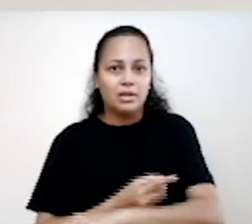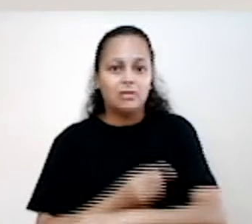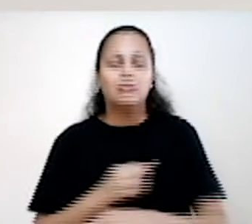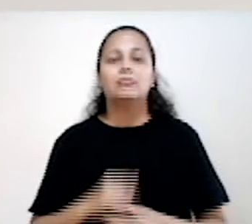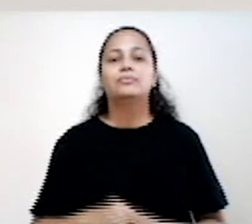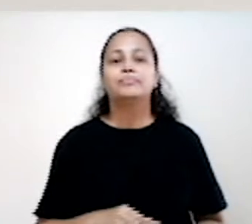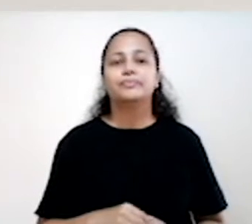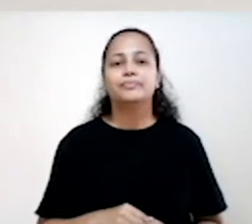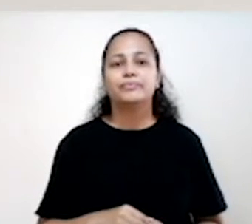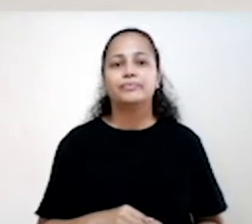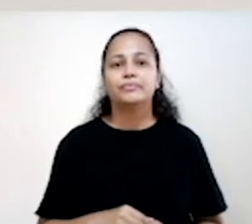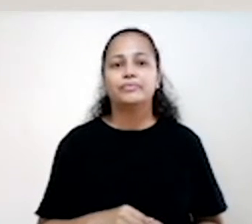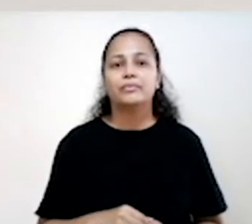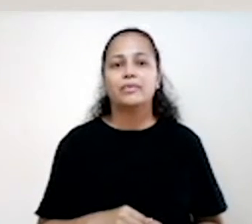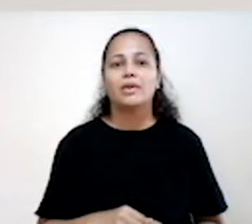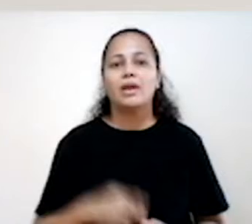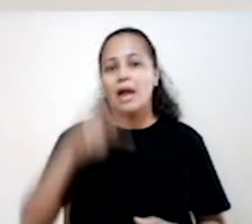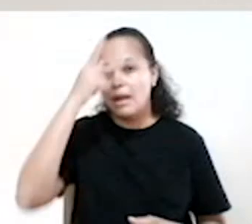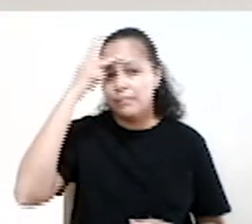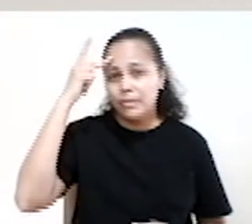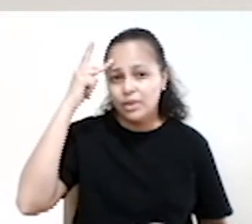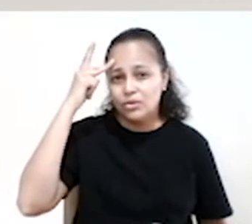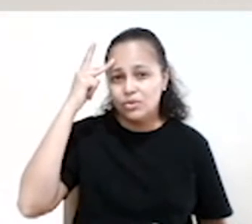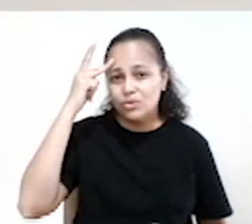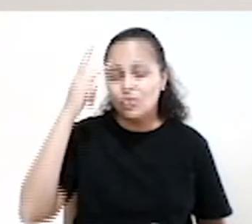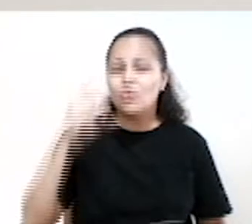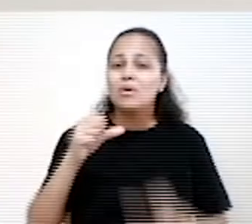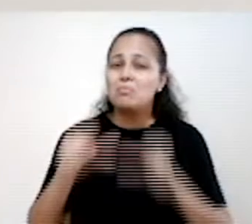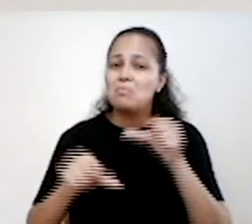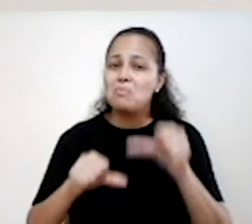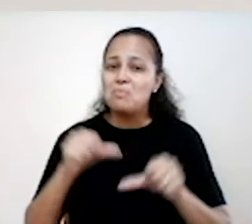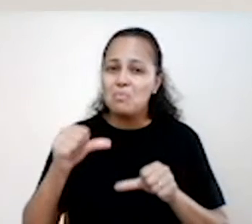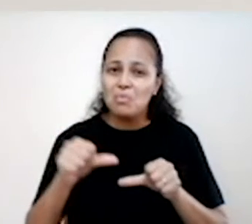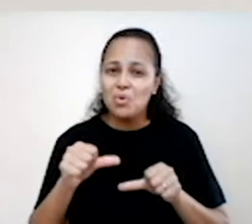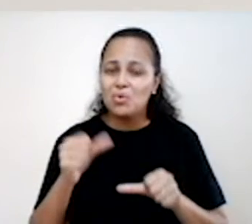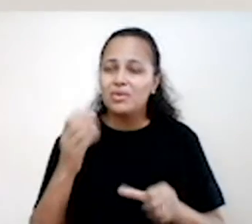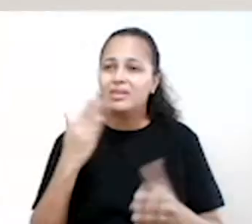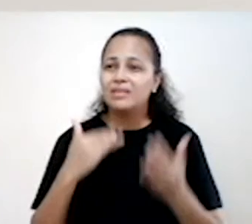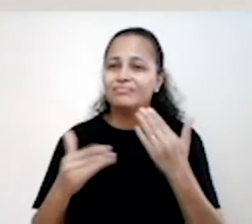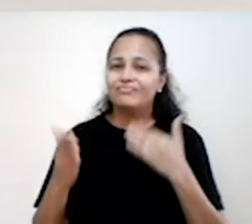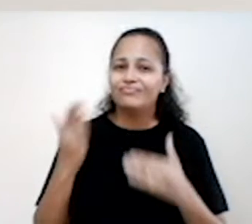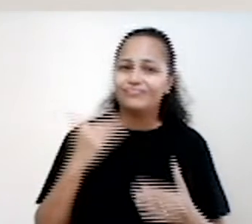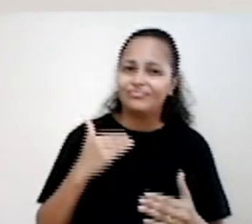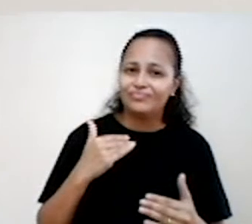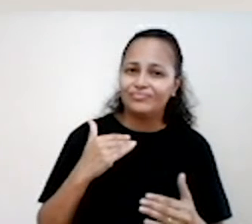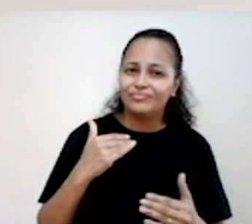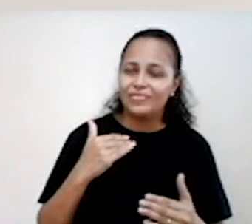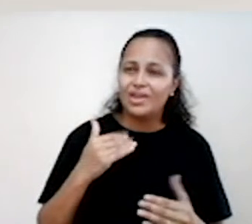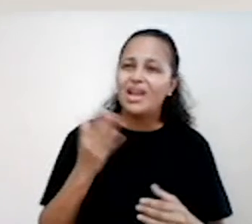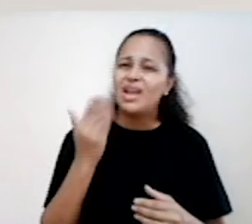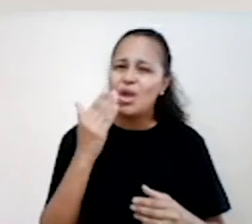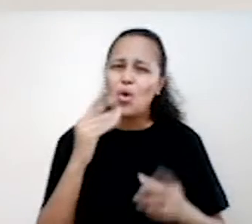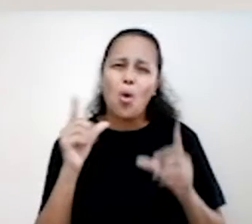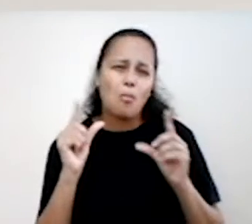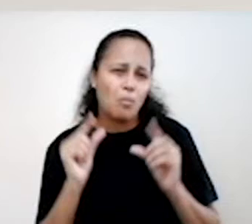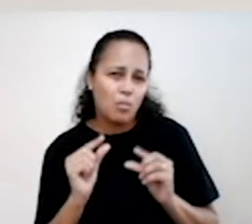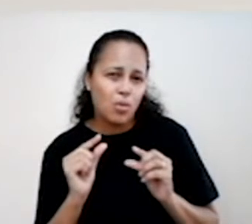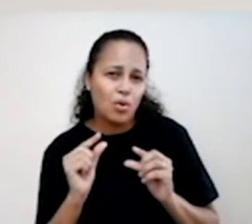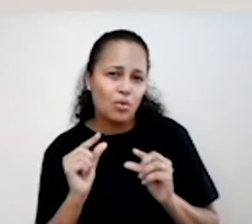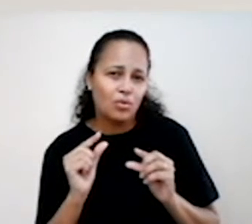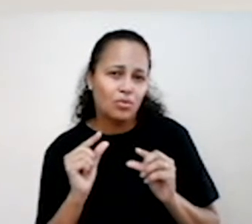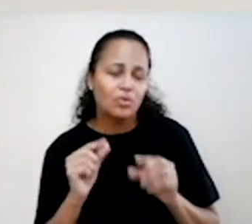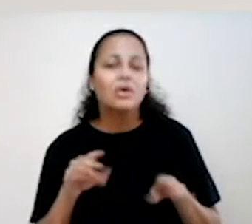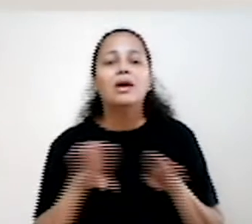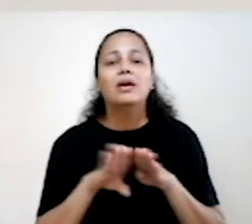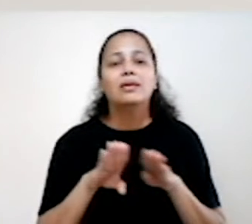digestivo também é prejudicado. A pessoa sofre alterações no apetite e se alimenta de forma insuficiente, mas em